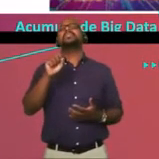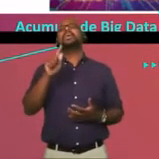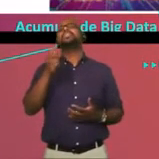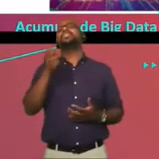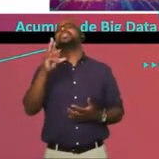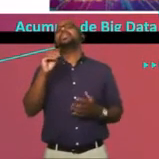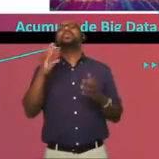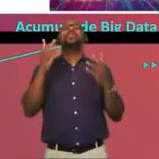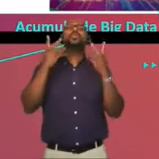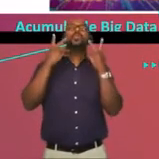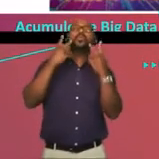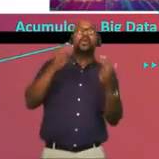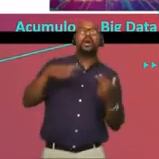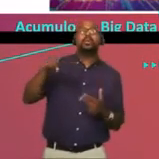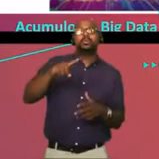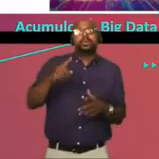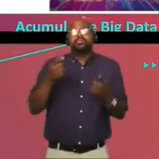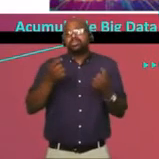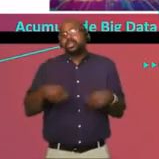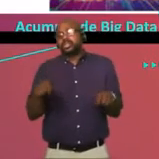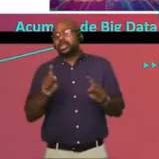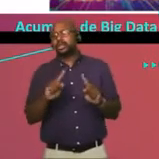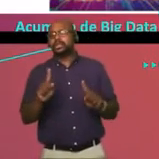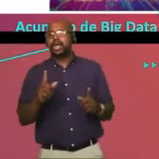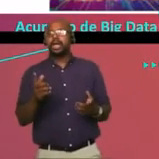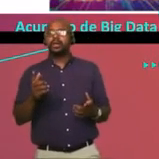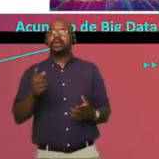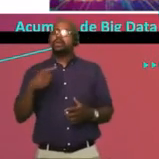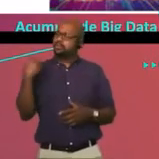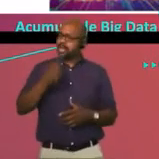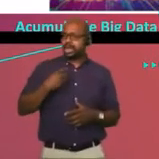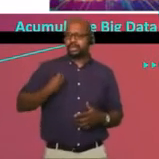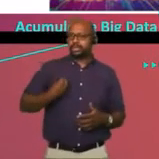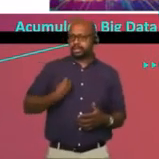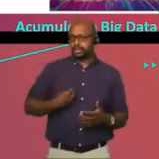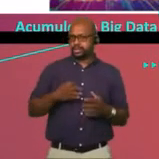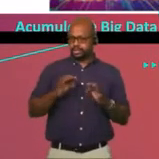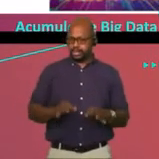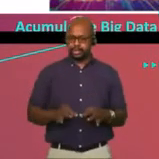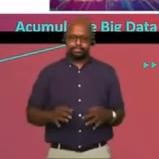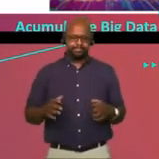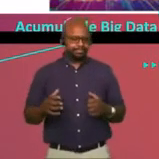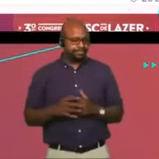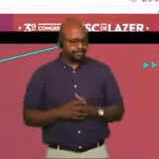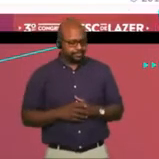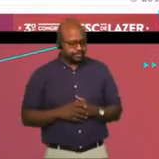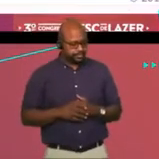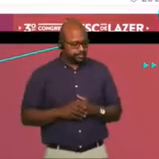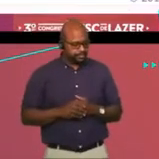o absolutamente desnecessário para a existência na